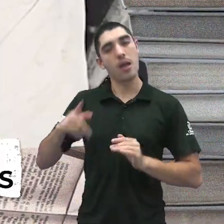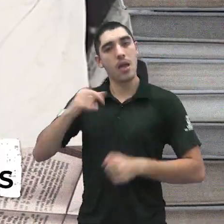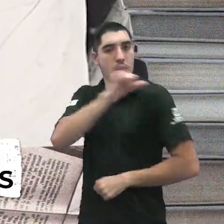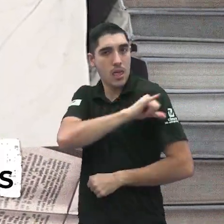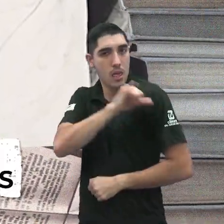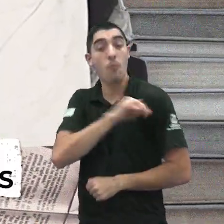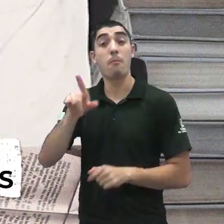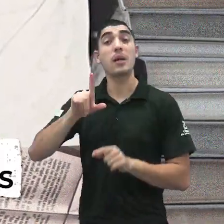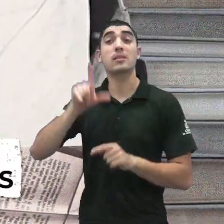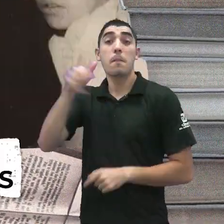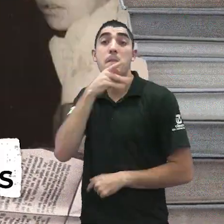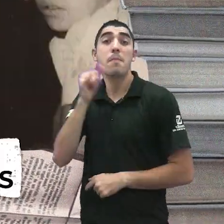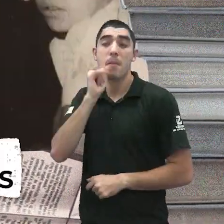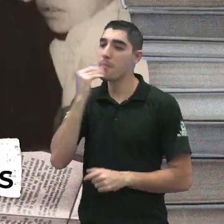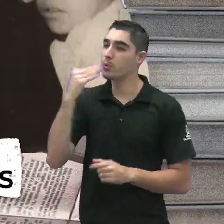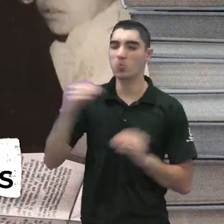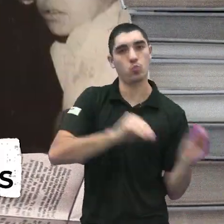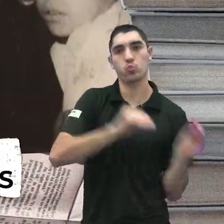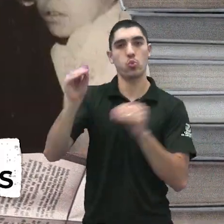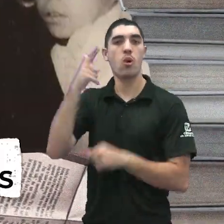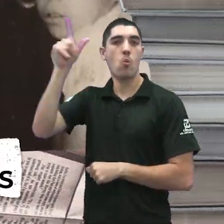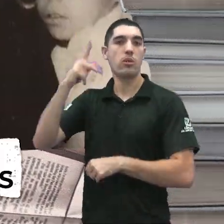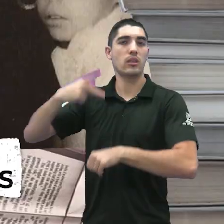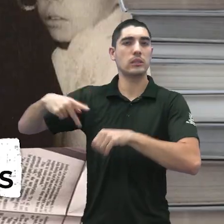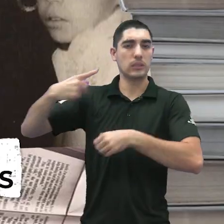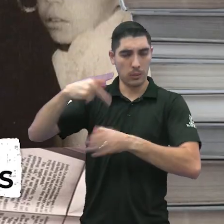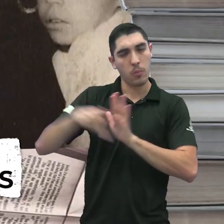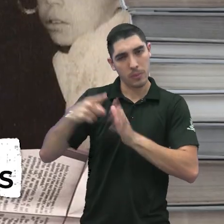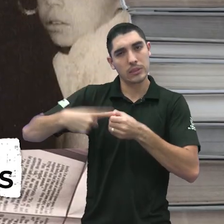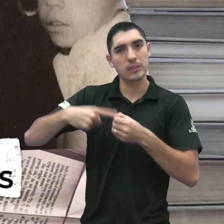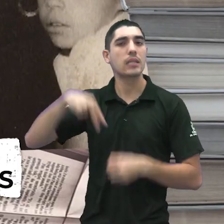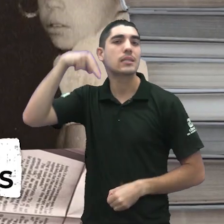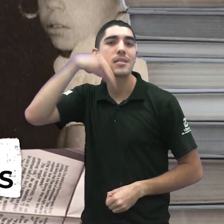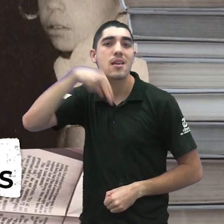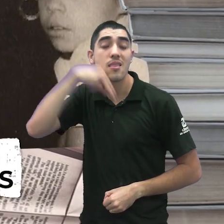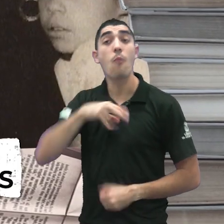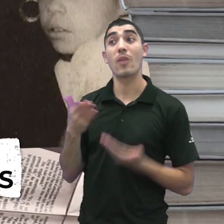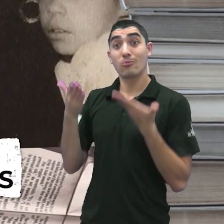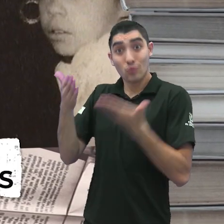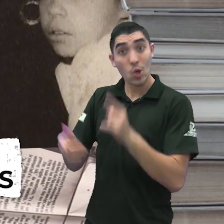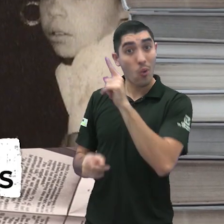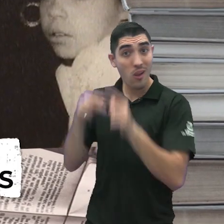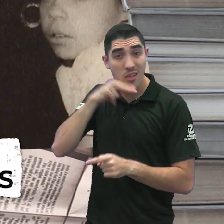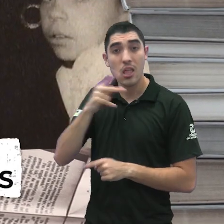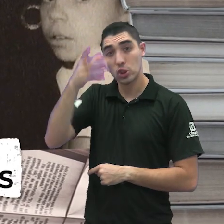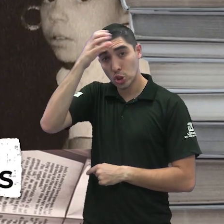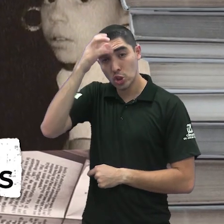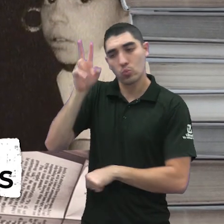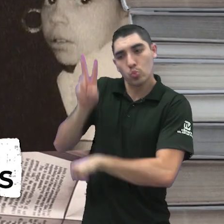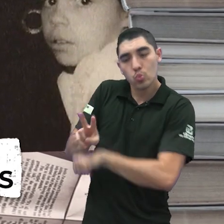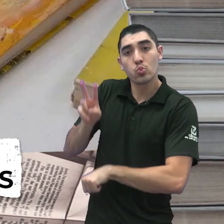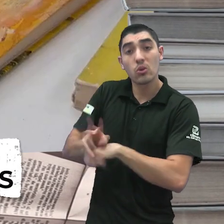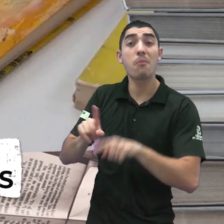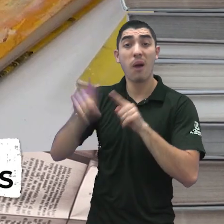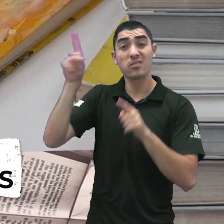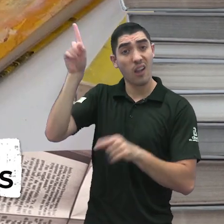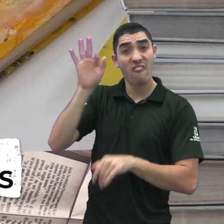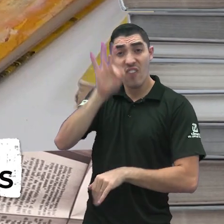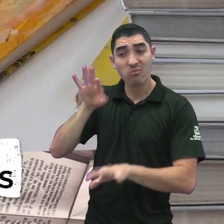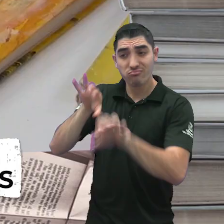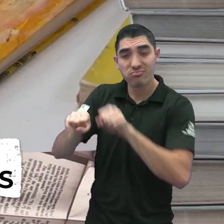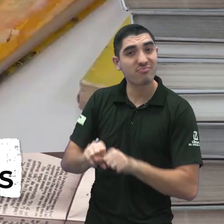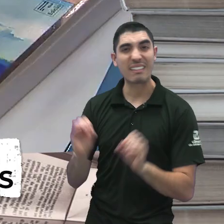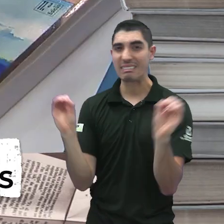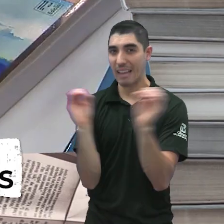Natal. Aprendeu a ler sozinho e começou várias faculdades sem terminar nenhuma. Traços de sua história também estão nos